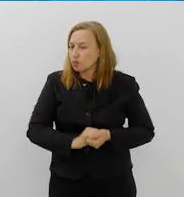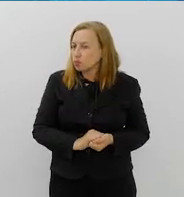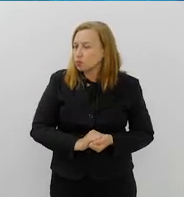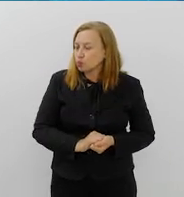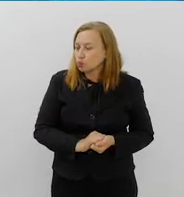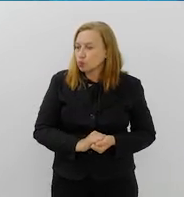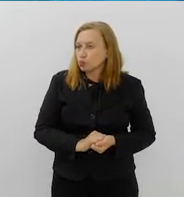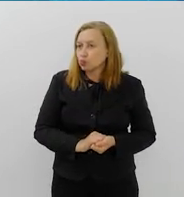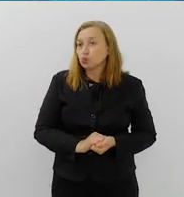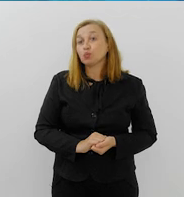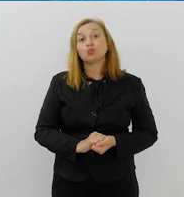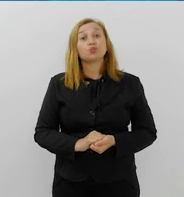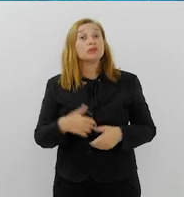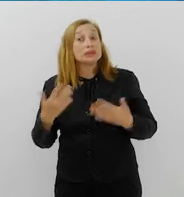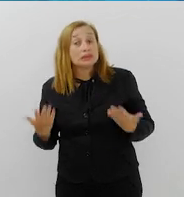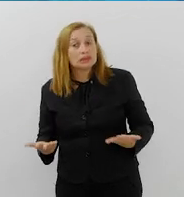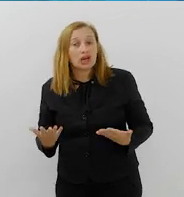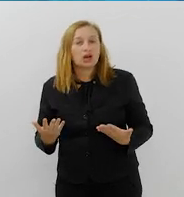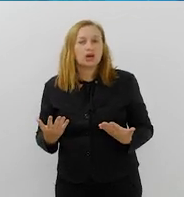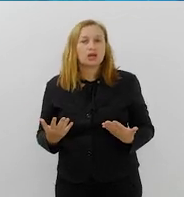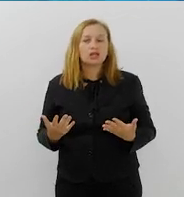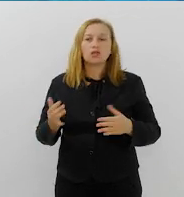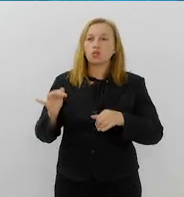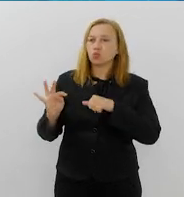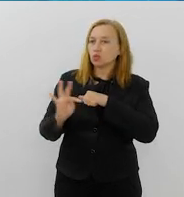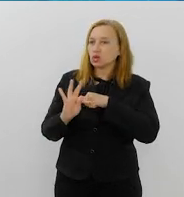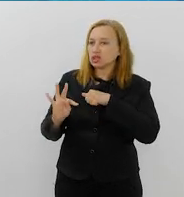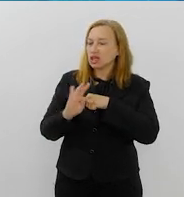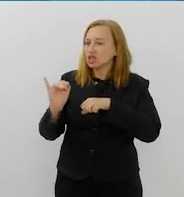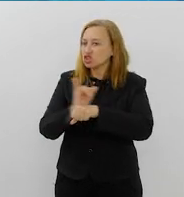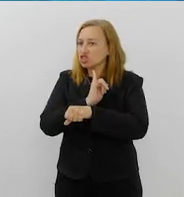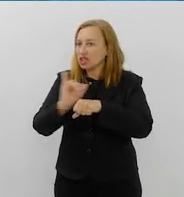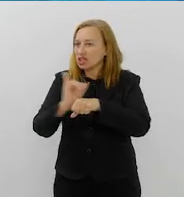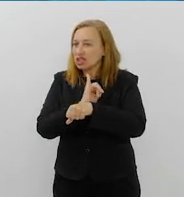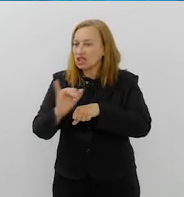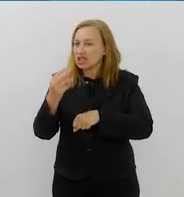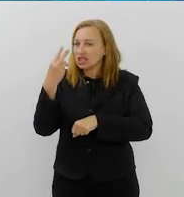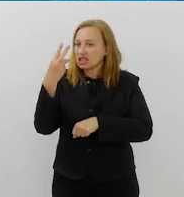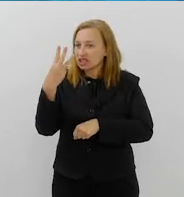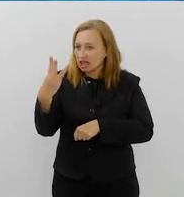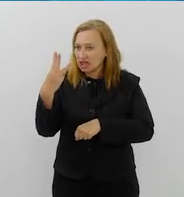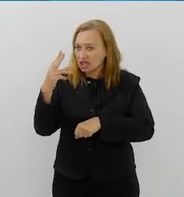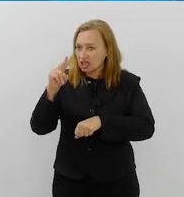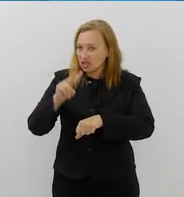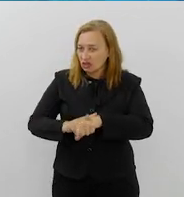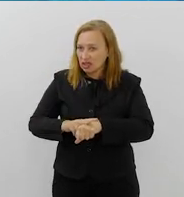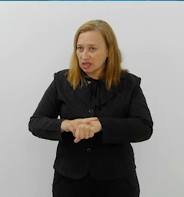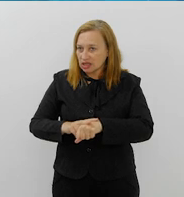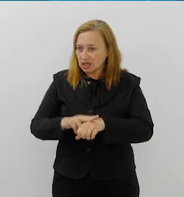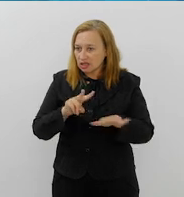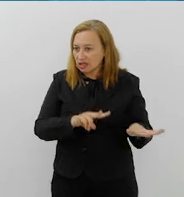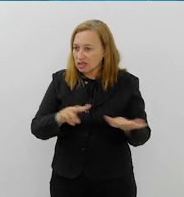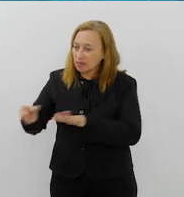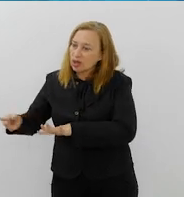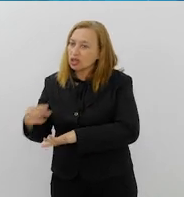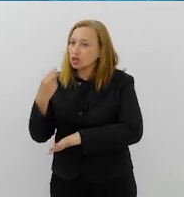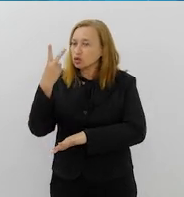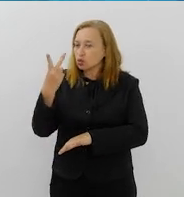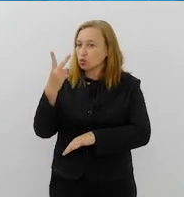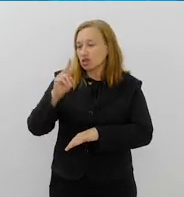minha filha, a rede social. Então vamos usar uma técnica, uma estratégia de